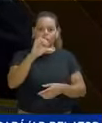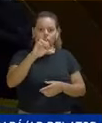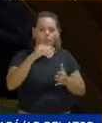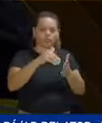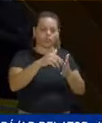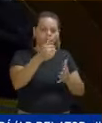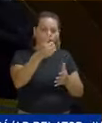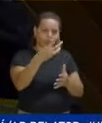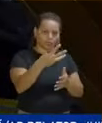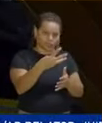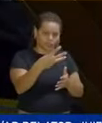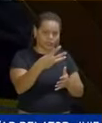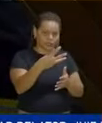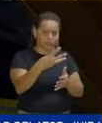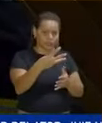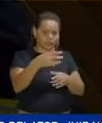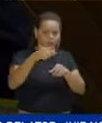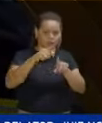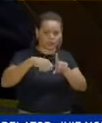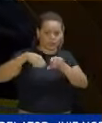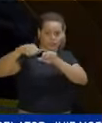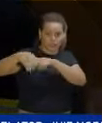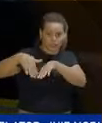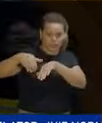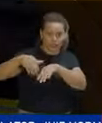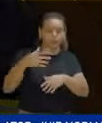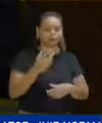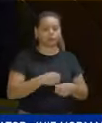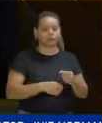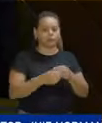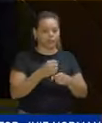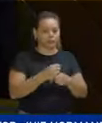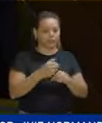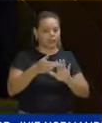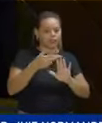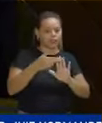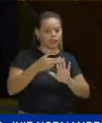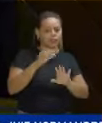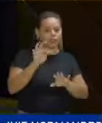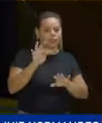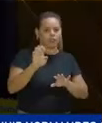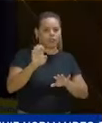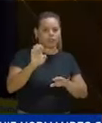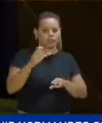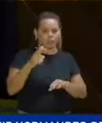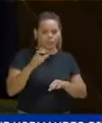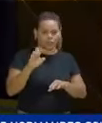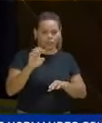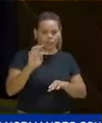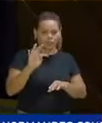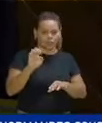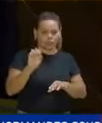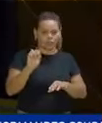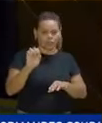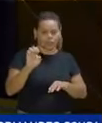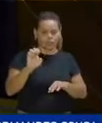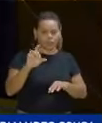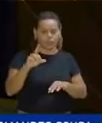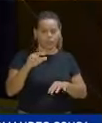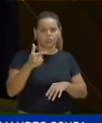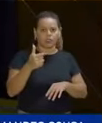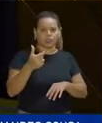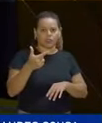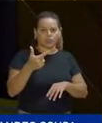de setembro do ano das eleições. Está na resolução do TSE 23.607, no artigo 47.